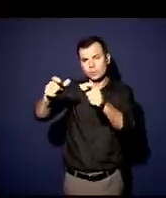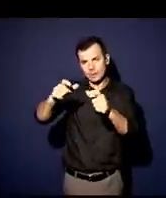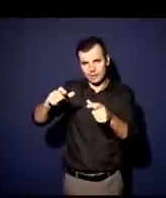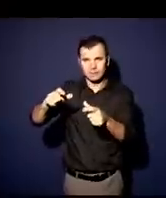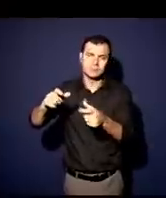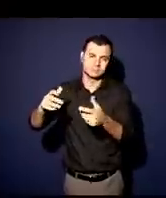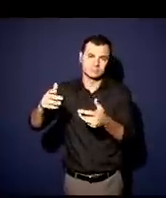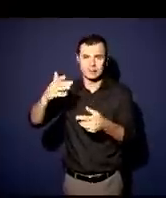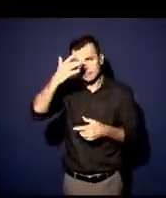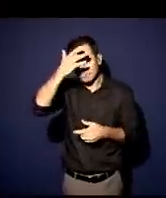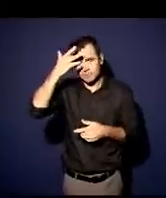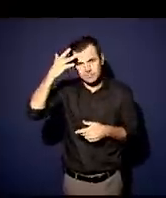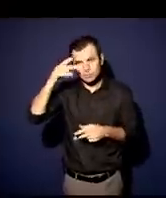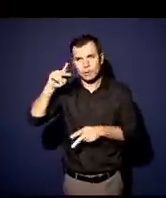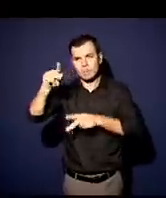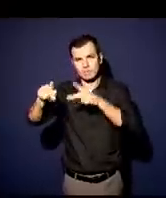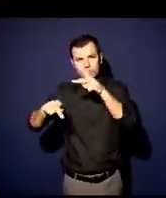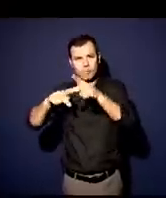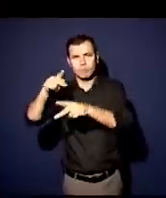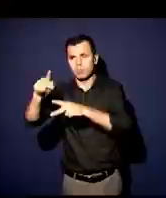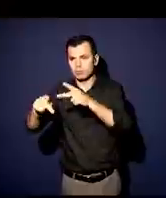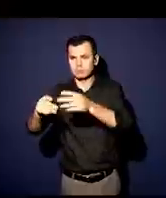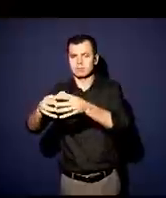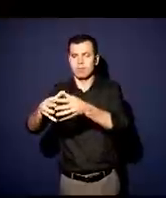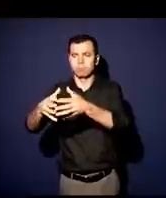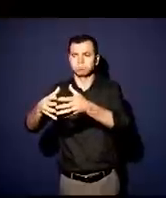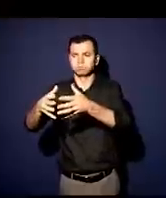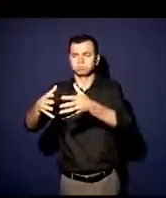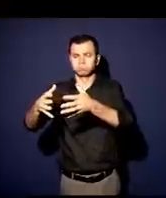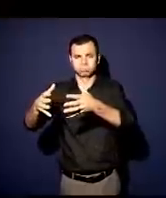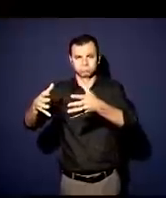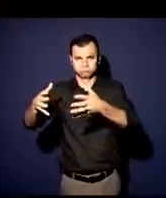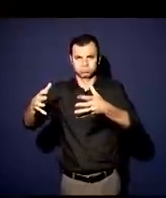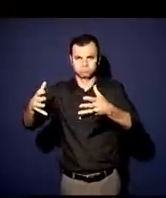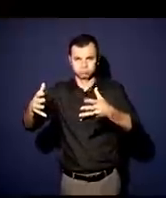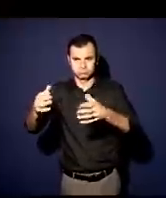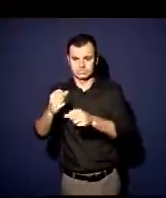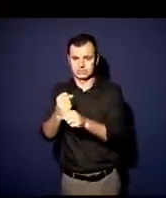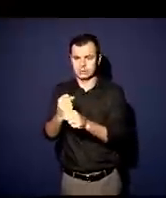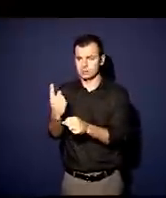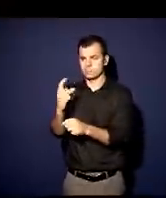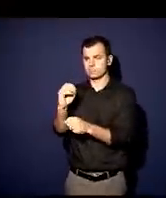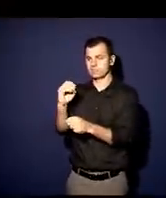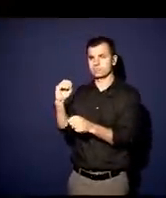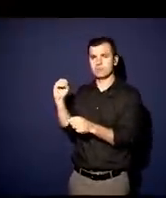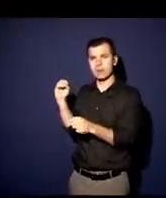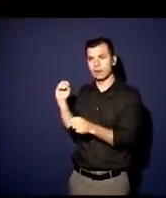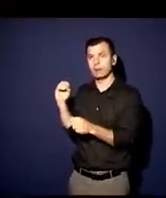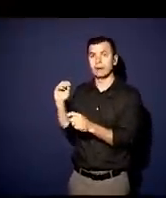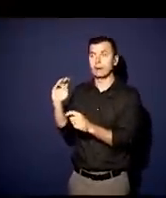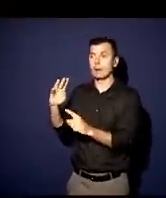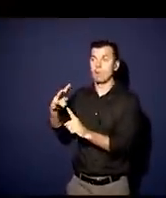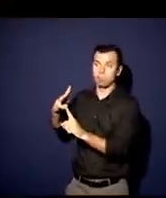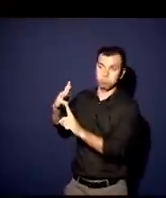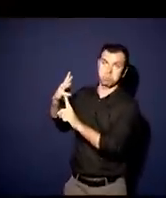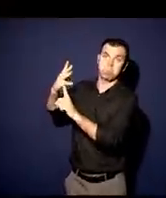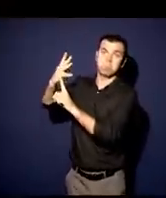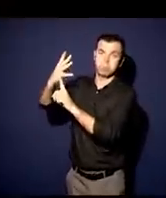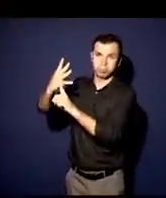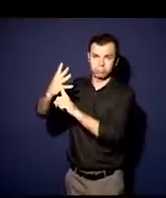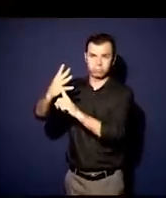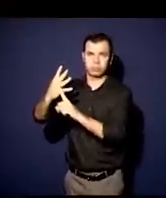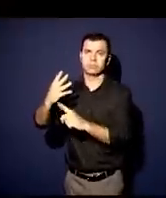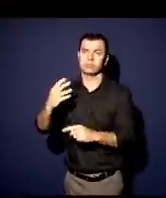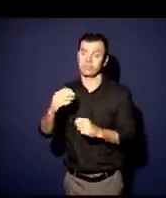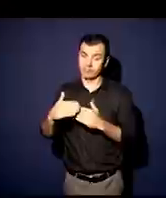a população mundial cresceu nos últimos 100 anos 4 vezes, né? Em 2027 era